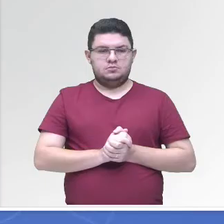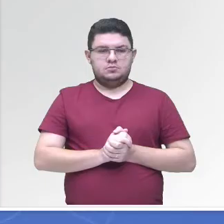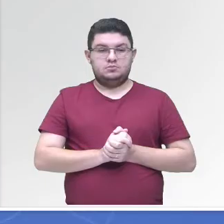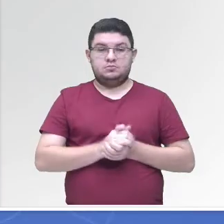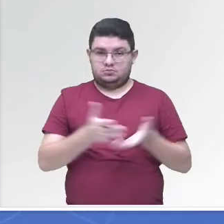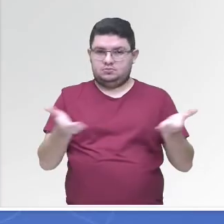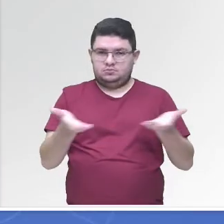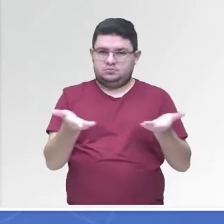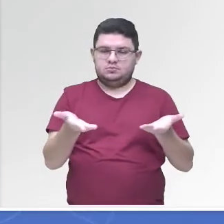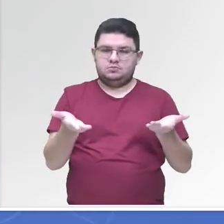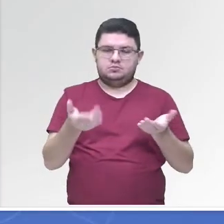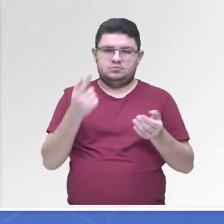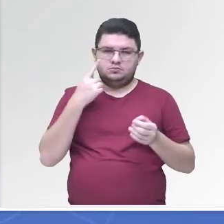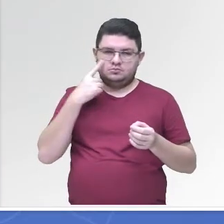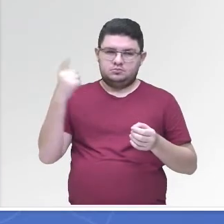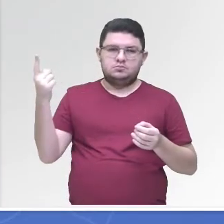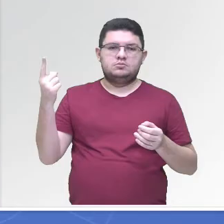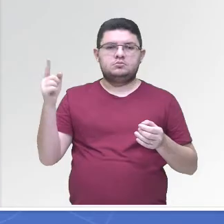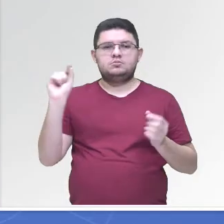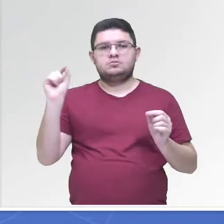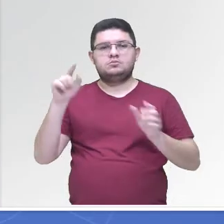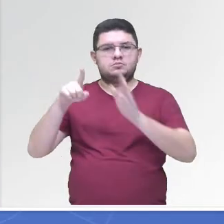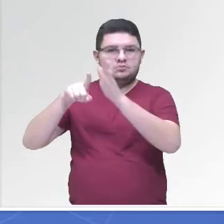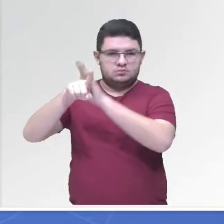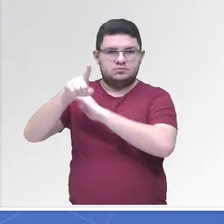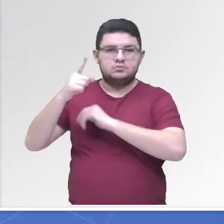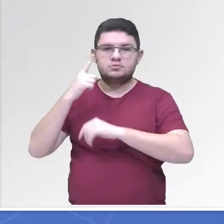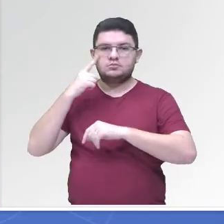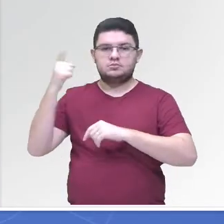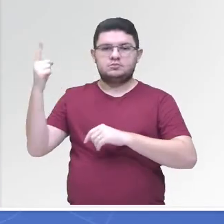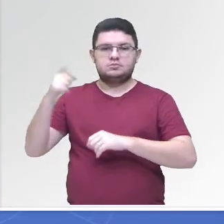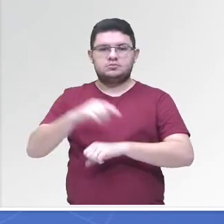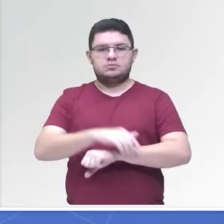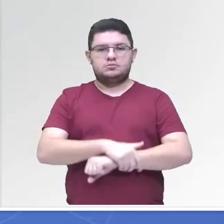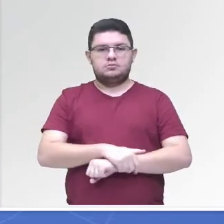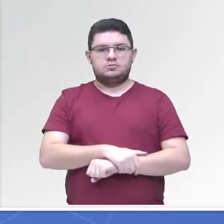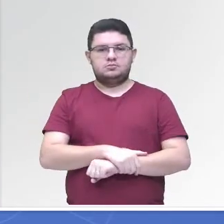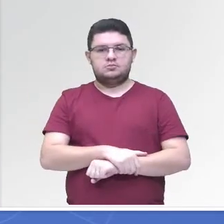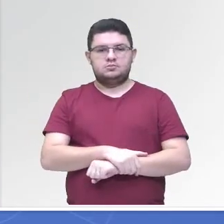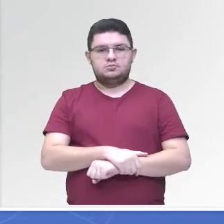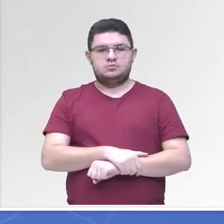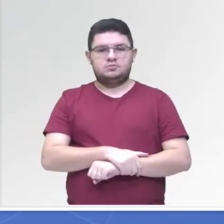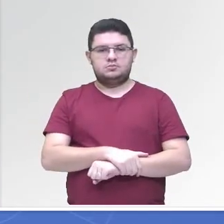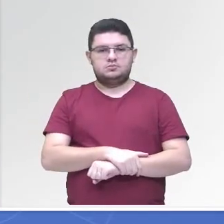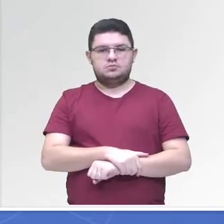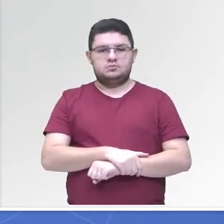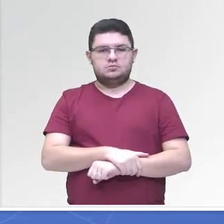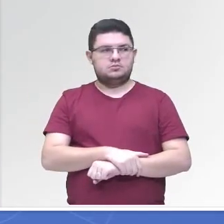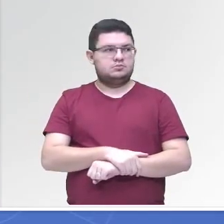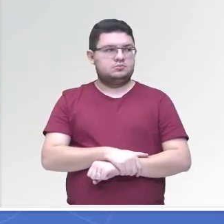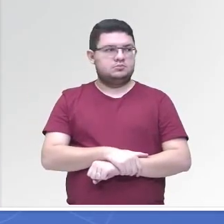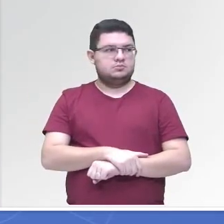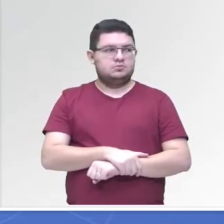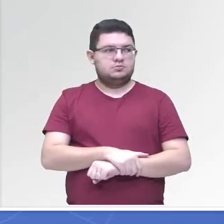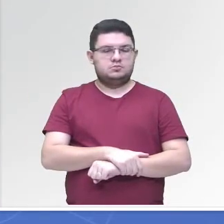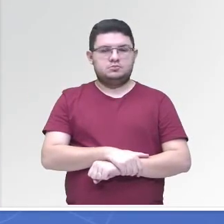Então, vamos lá. Dê uma olhadinha aí nas questões. Daqui a pouquinho a gente retorna para a correção.